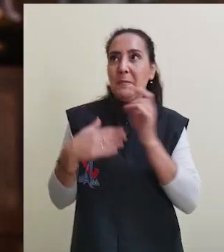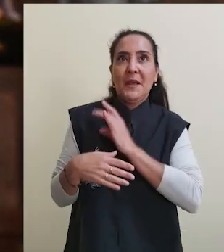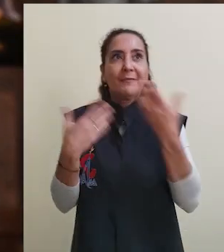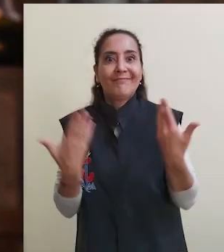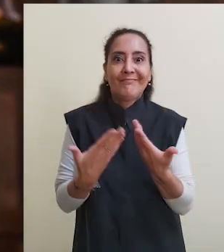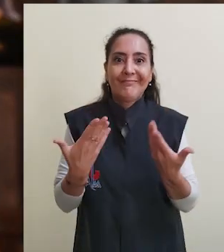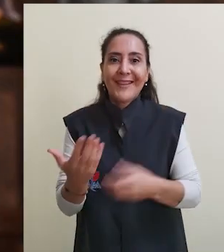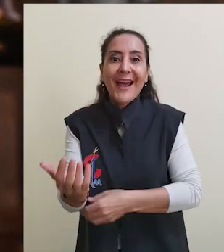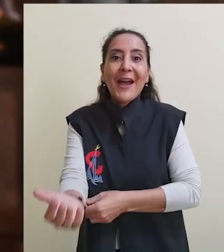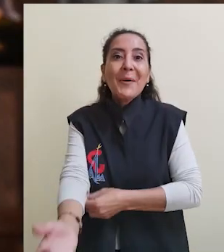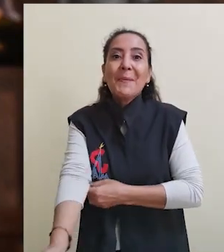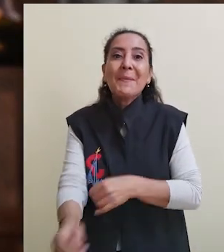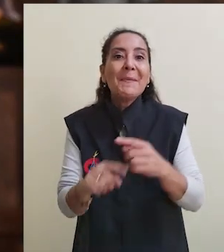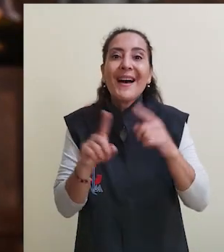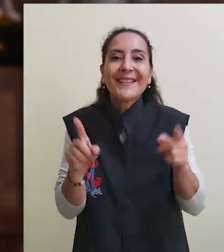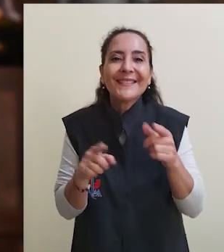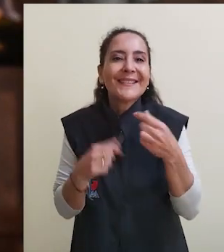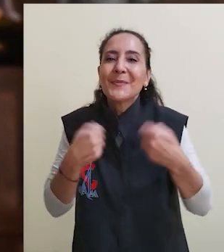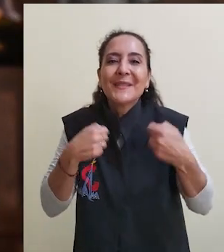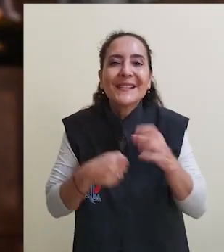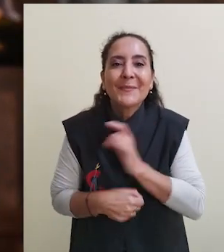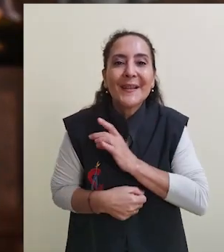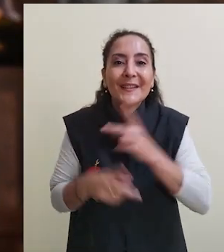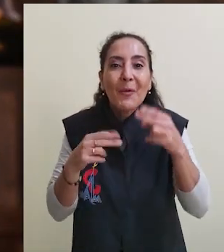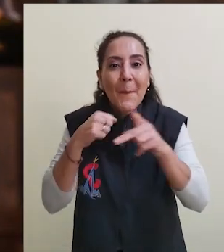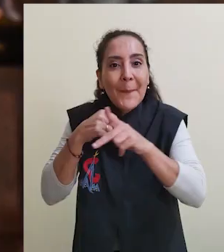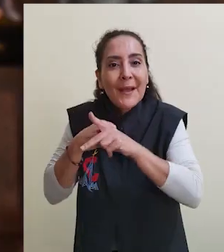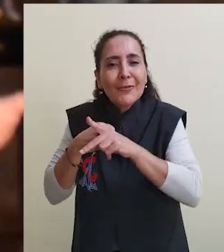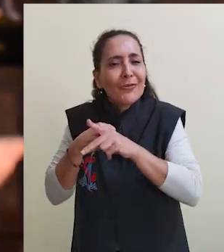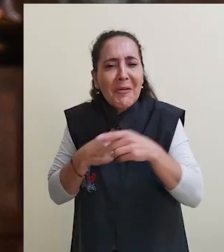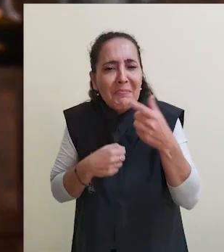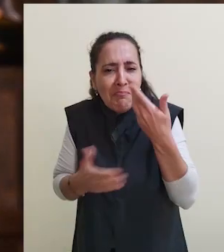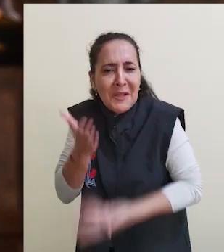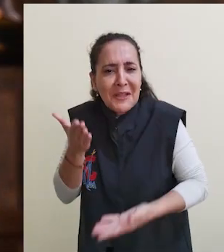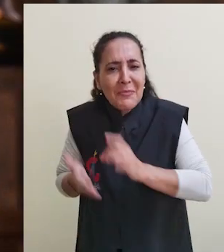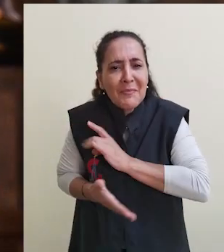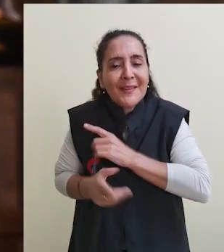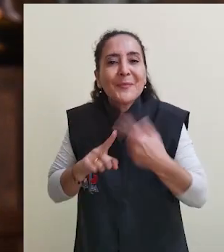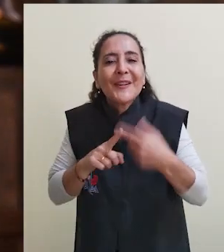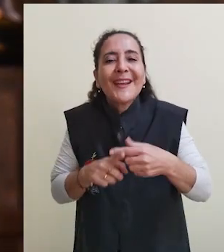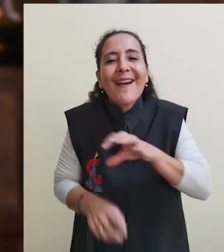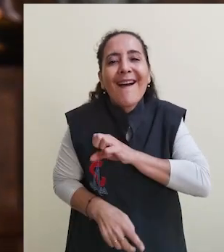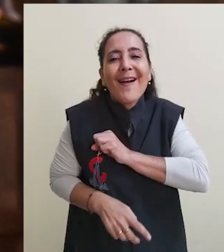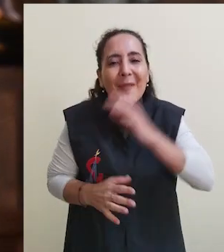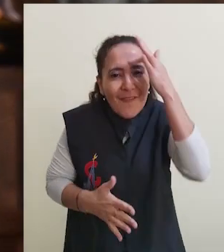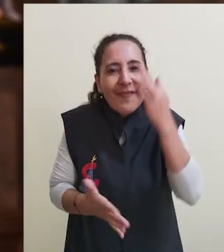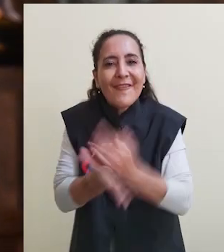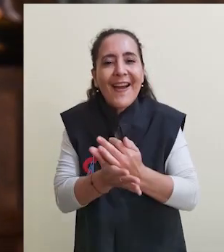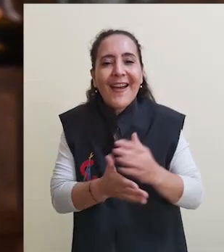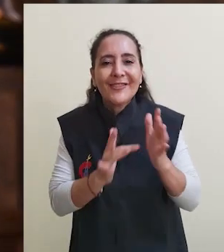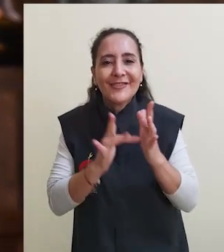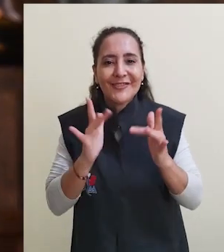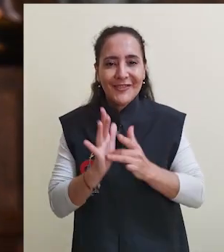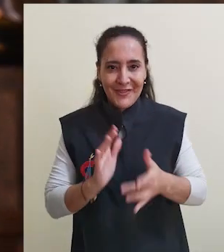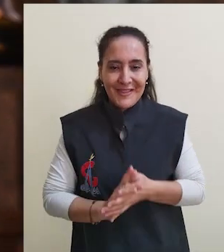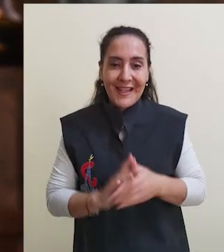vida. Veja, Pedro perdeu o medo de morrer. Pedro perdeu o medo de dar a vida por Jesus. E aí vem então a segunda leitura,